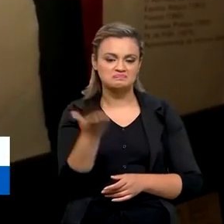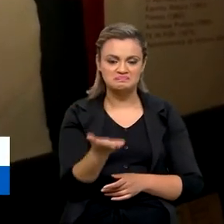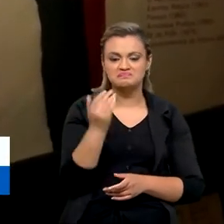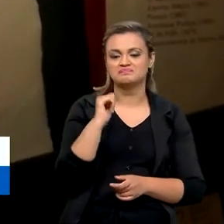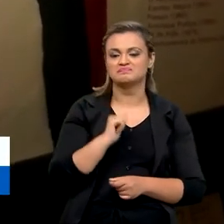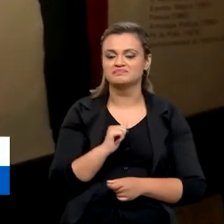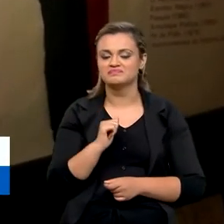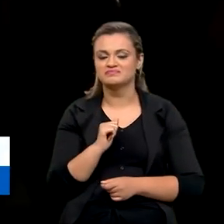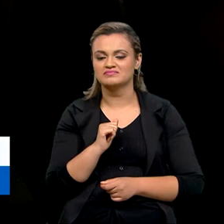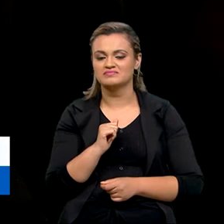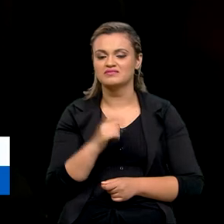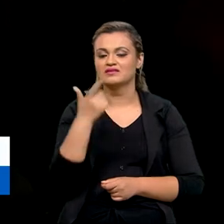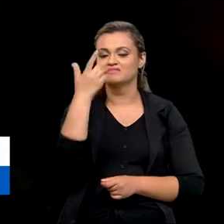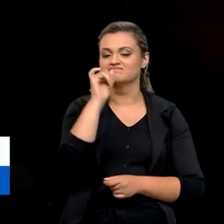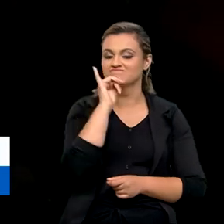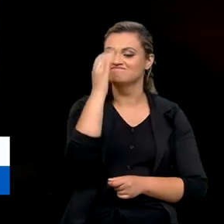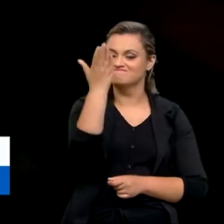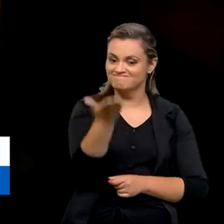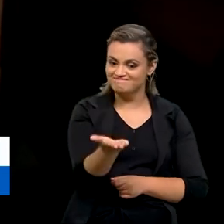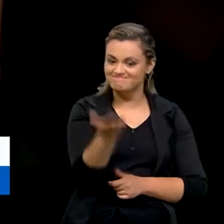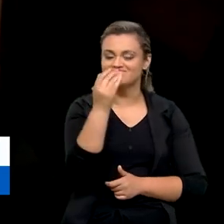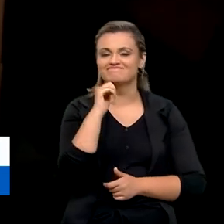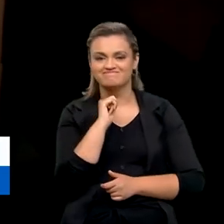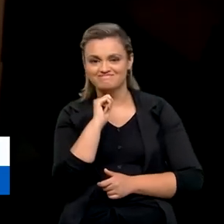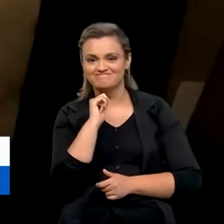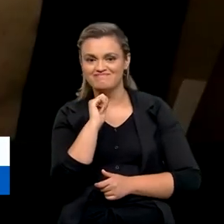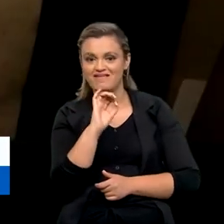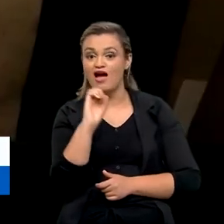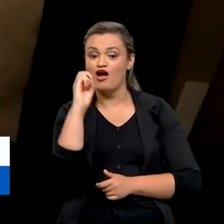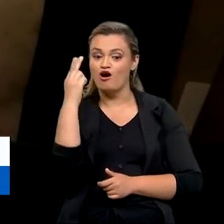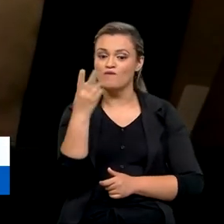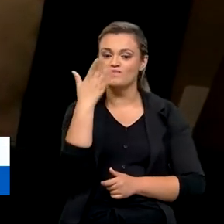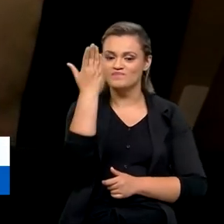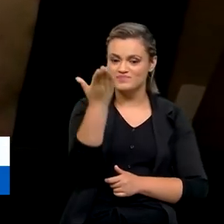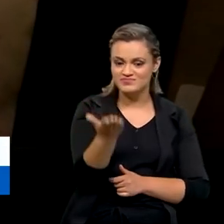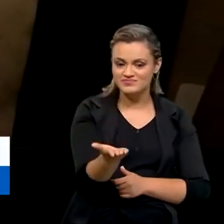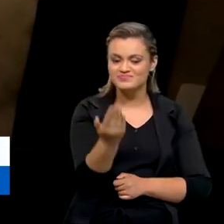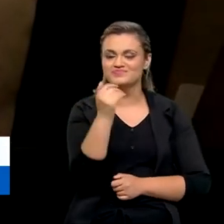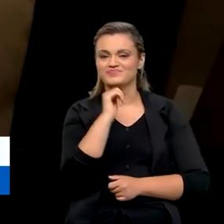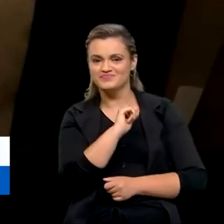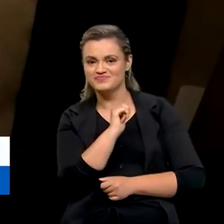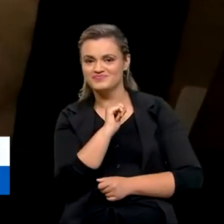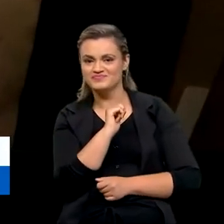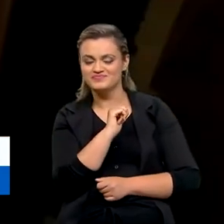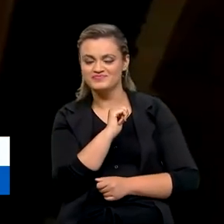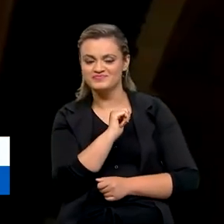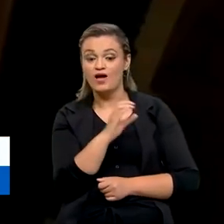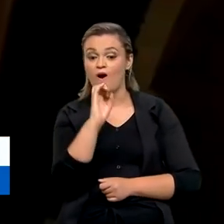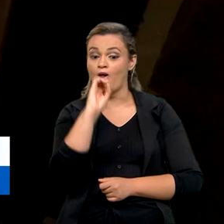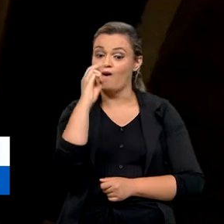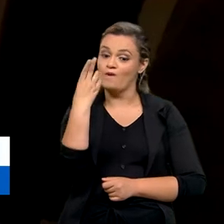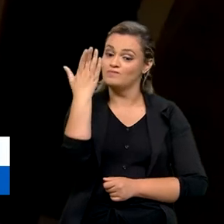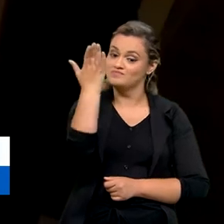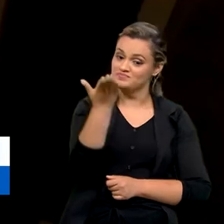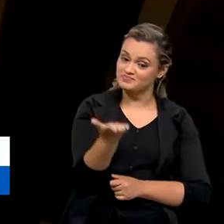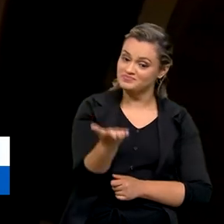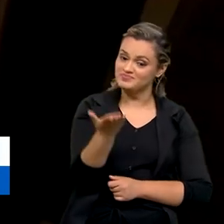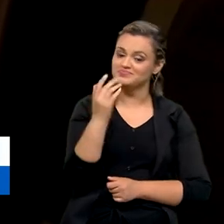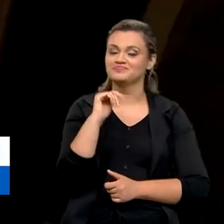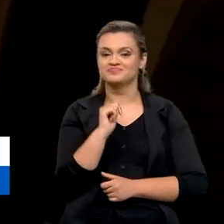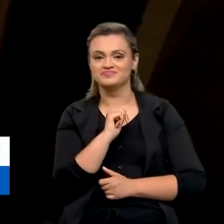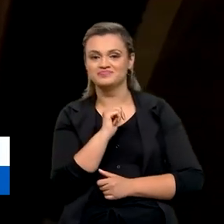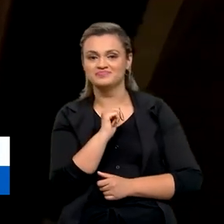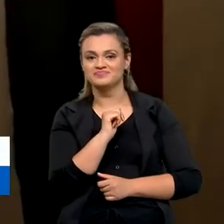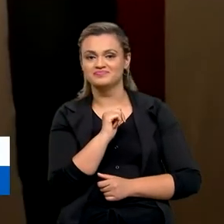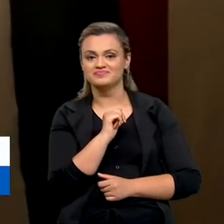de Guimarães Rosa, Vidas Secas, de Graciliano Ramos, A Rosa do Povo, de Carlos Drummond e Antologia Poética, de